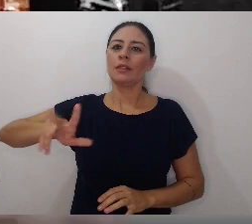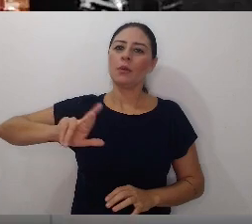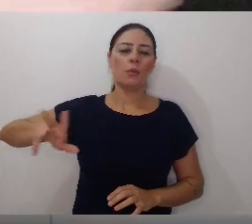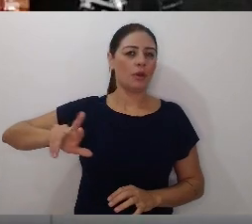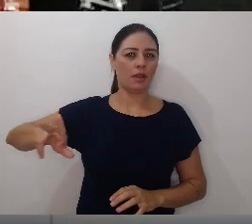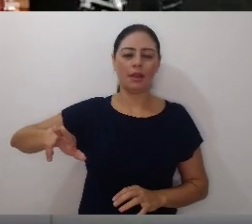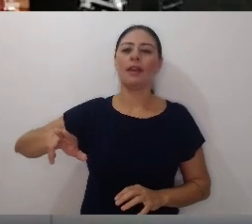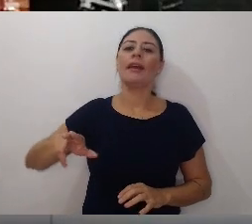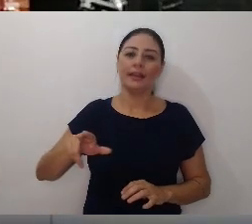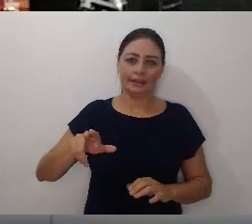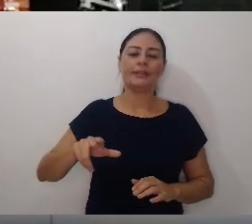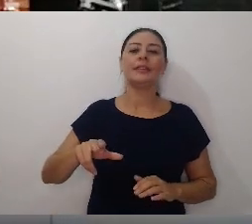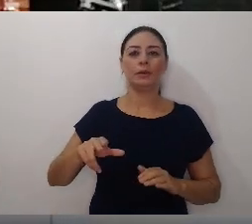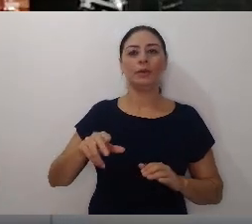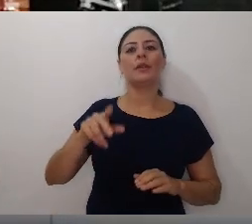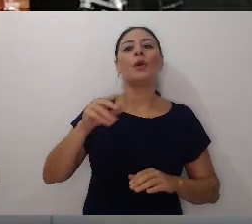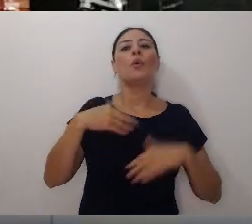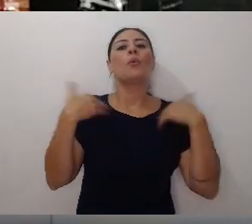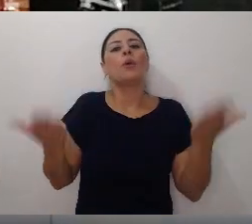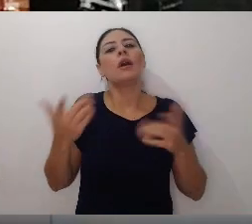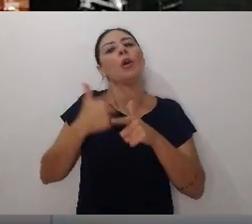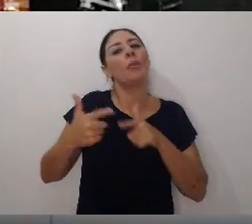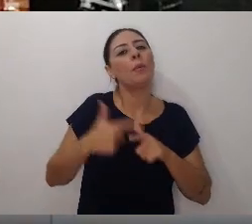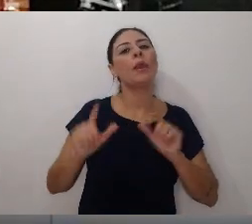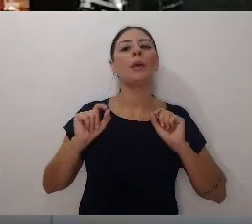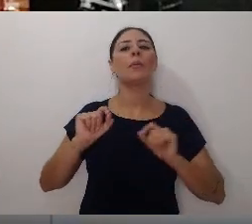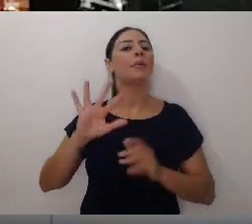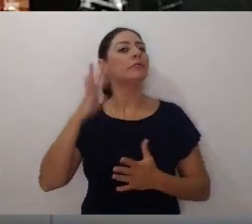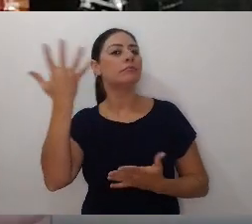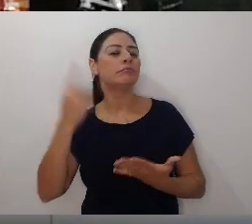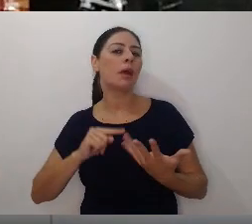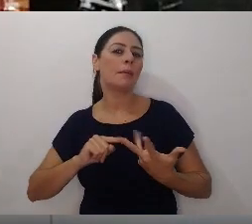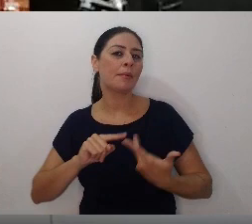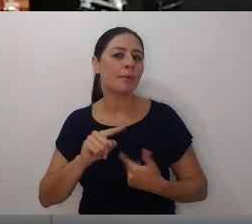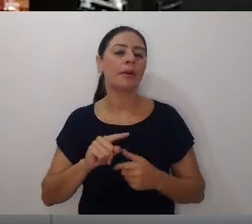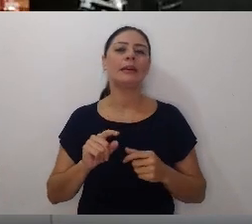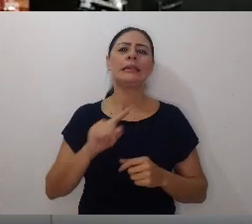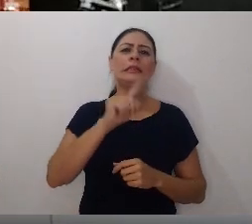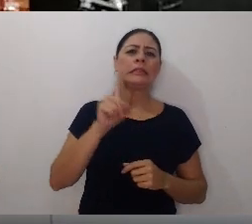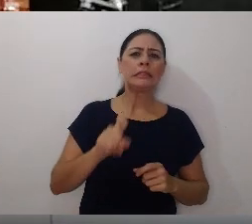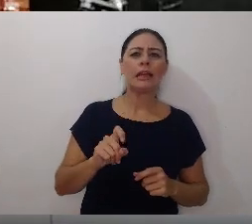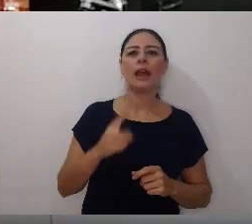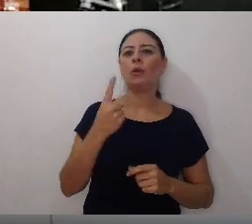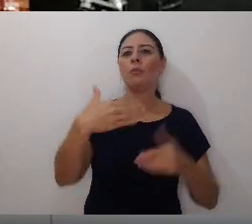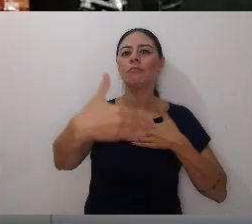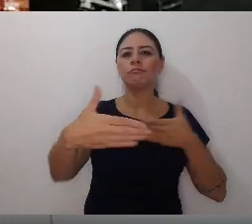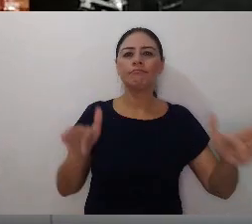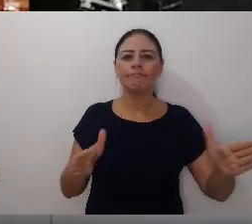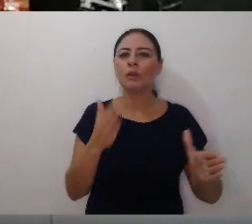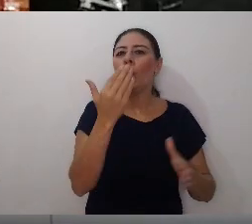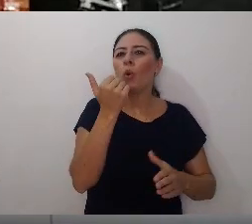ser, o teu vizinho vai perder o filho. Mas vai ser uma visita vista quais, acho que até vocês entendem mais do que eu sobre